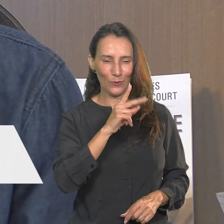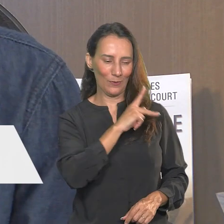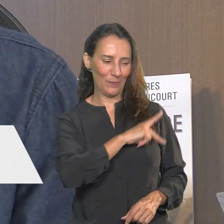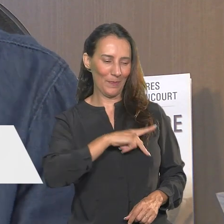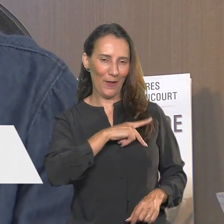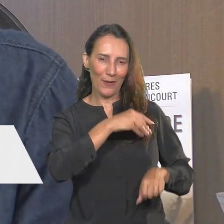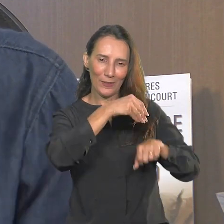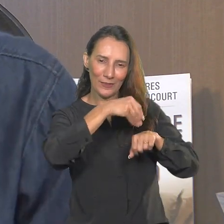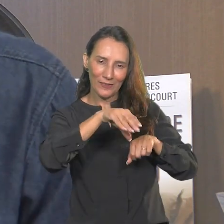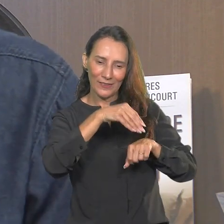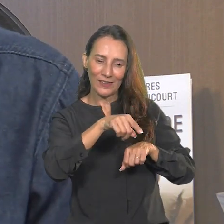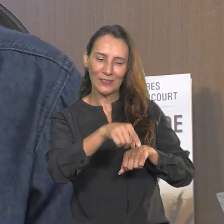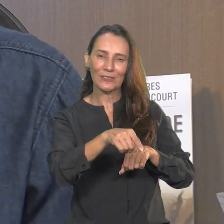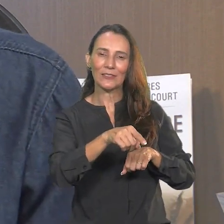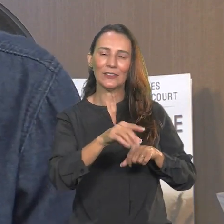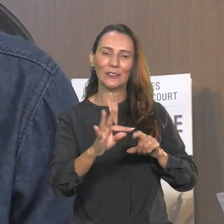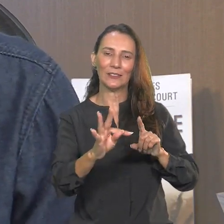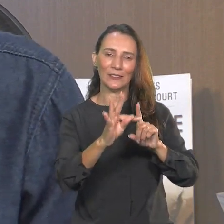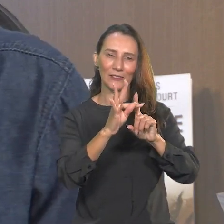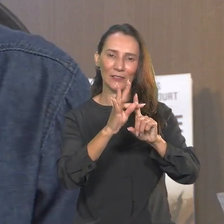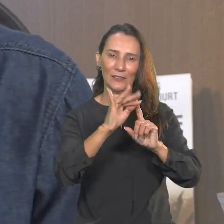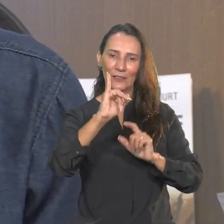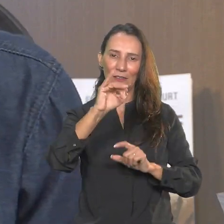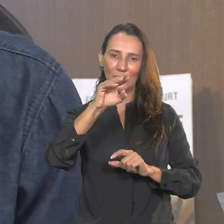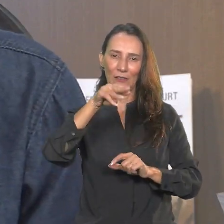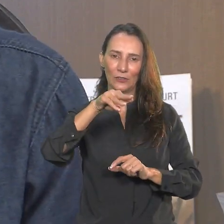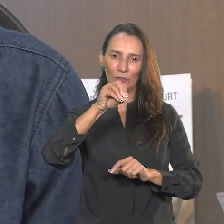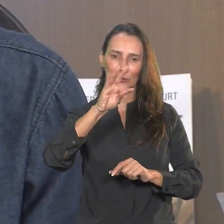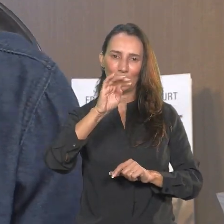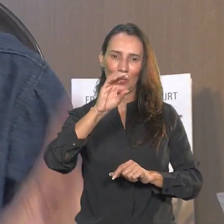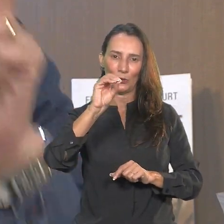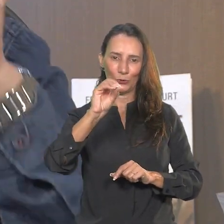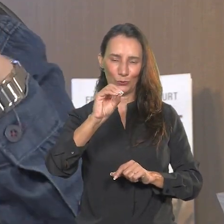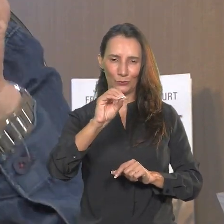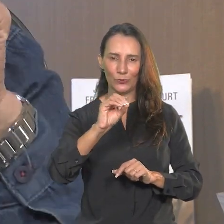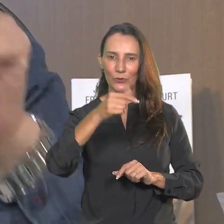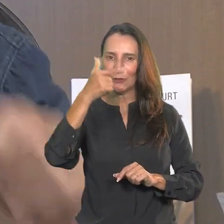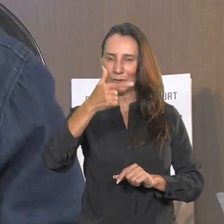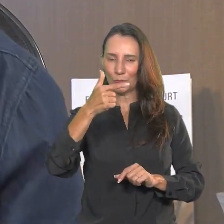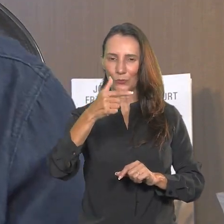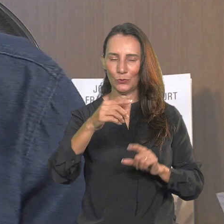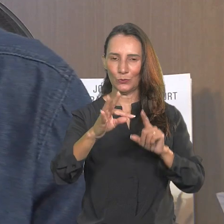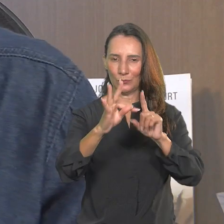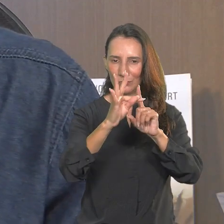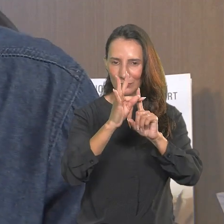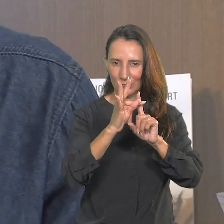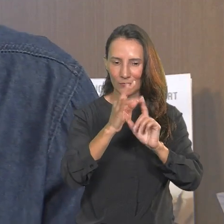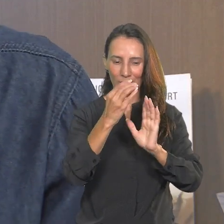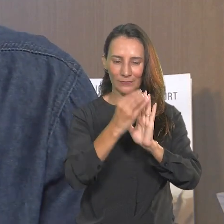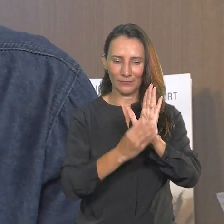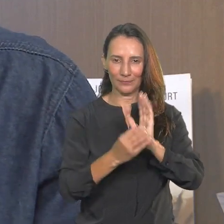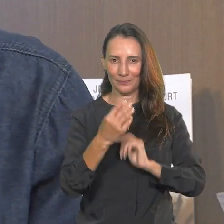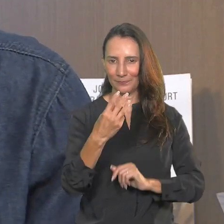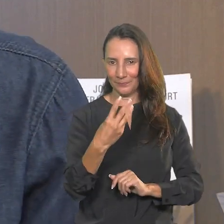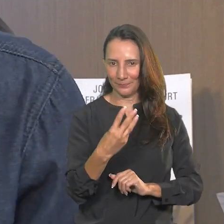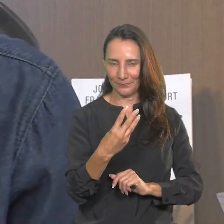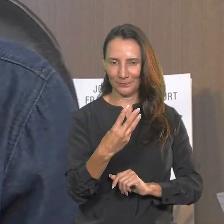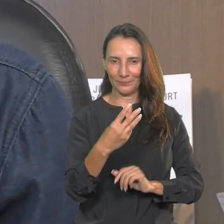Paulo para Timóteo. 2 Timóteo capítulo 3, 2 Timóteo capítulo